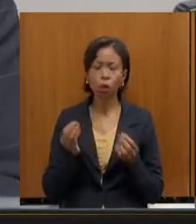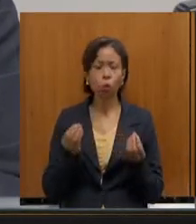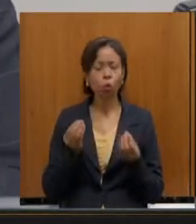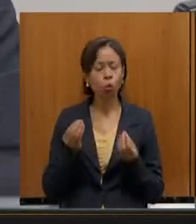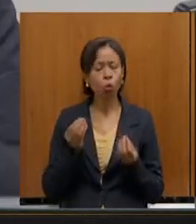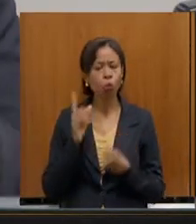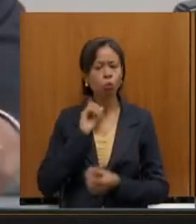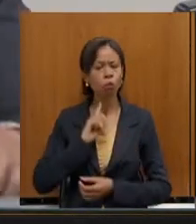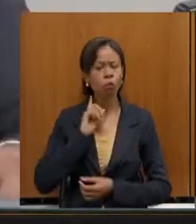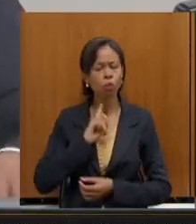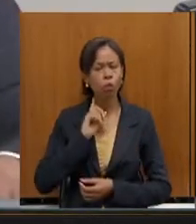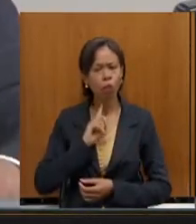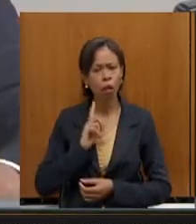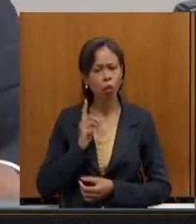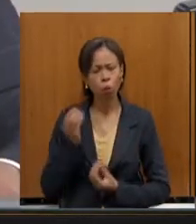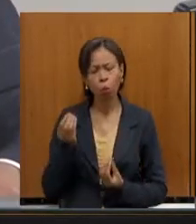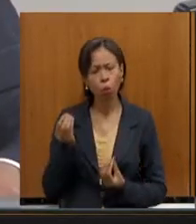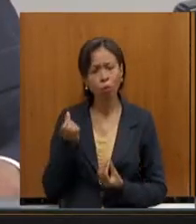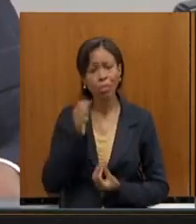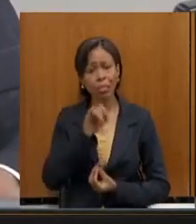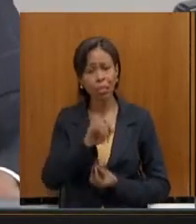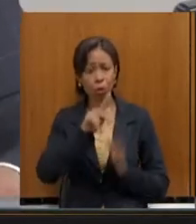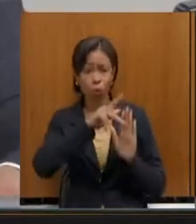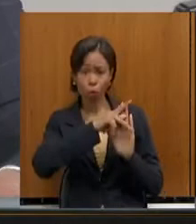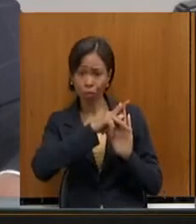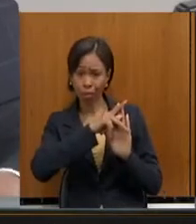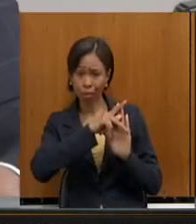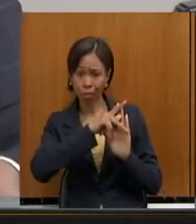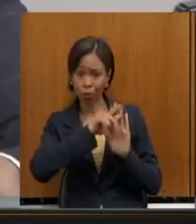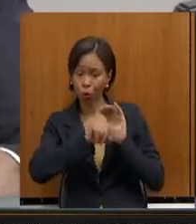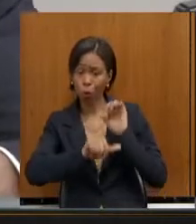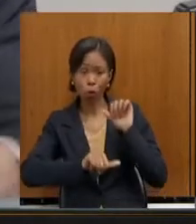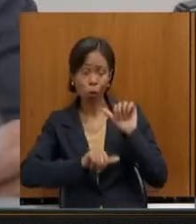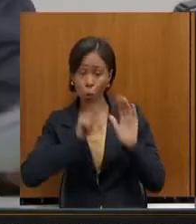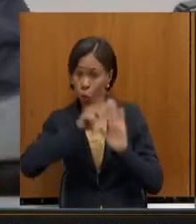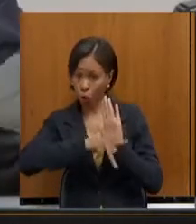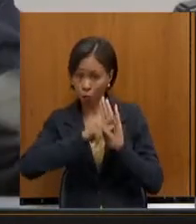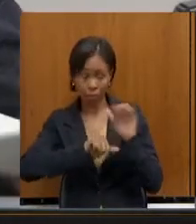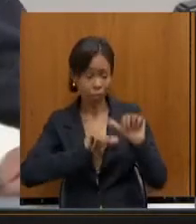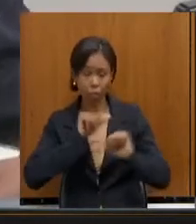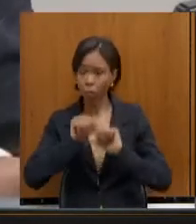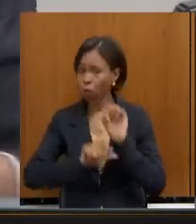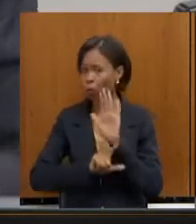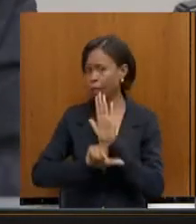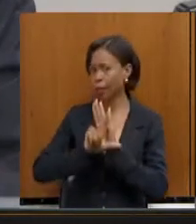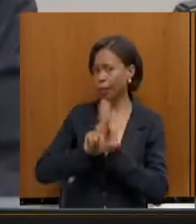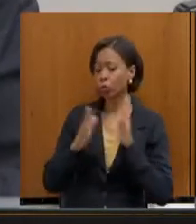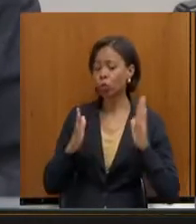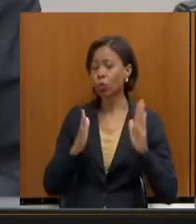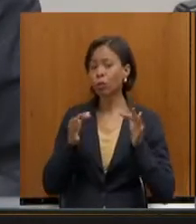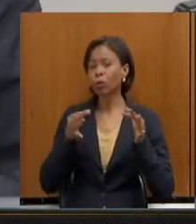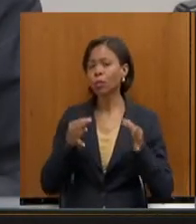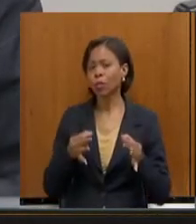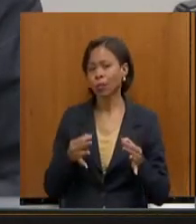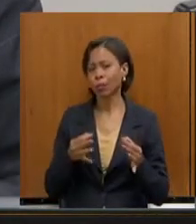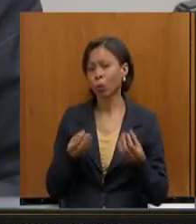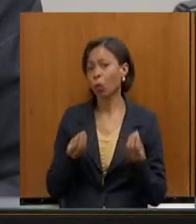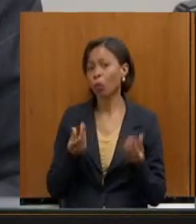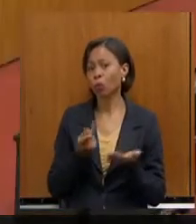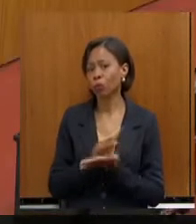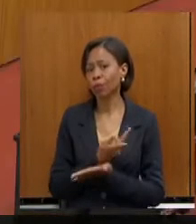transformado em lei no prazo previsto para a superaquecer secretário posso dar suas contribuições